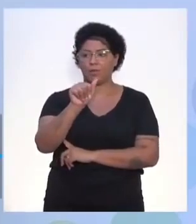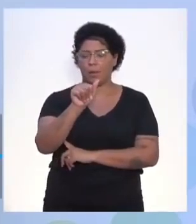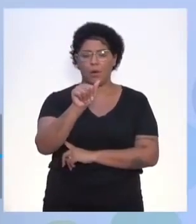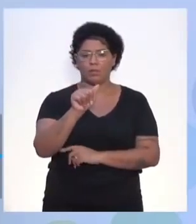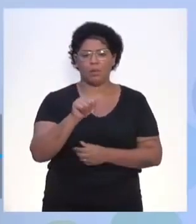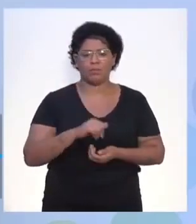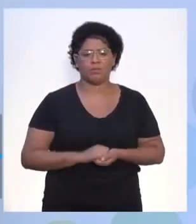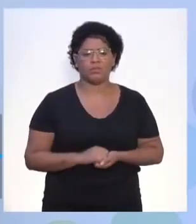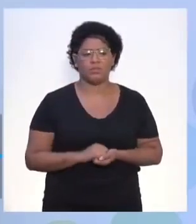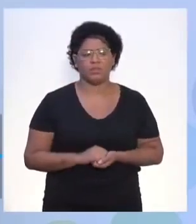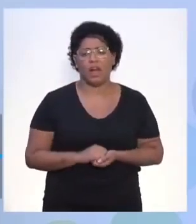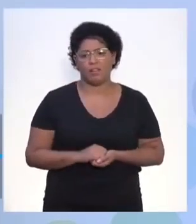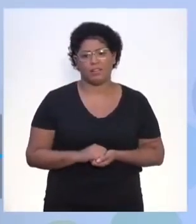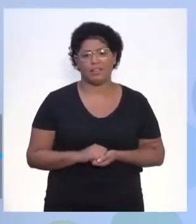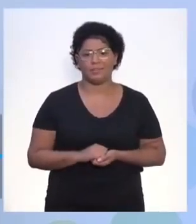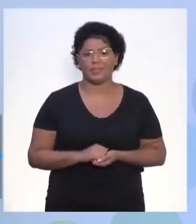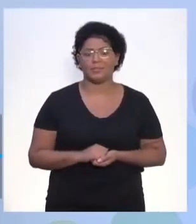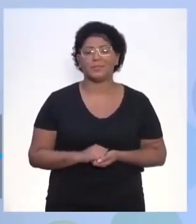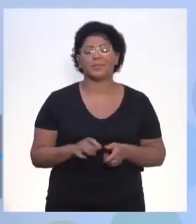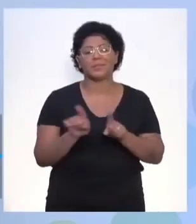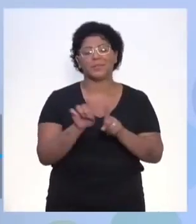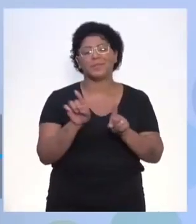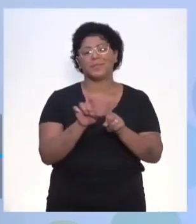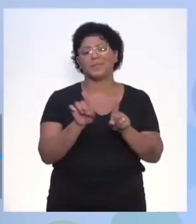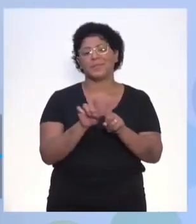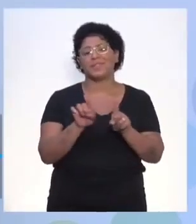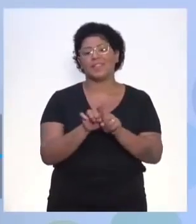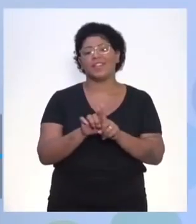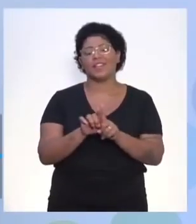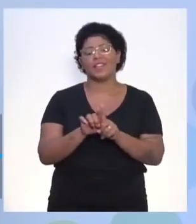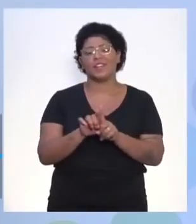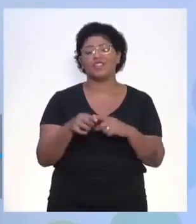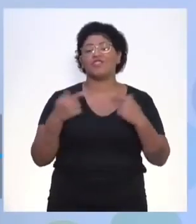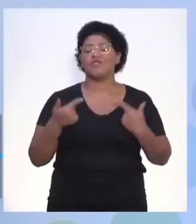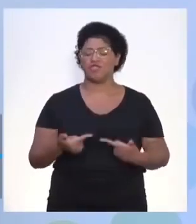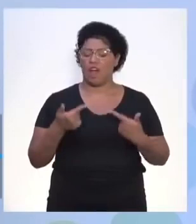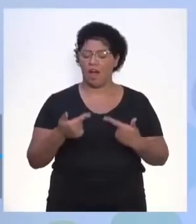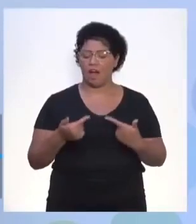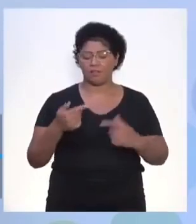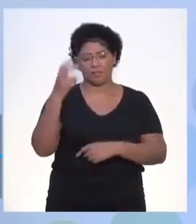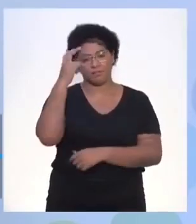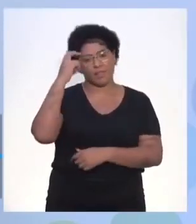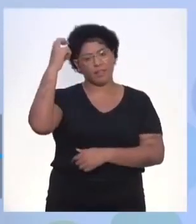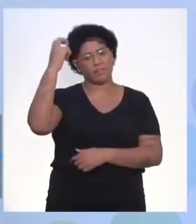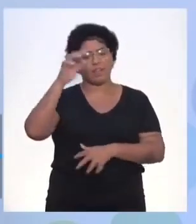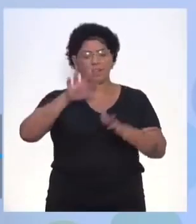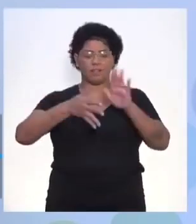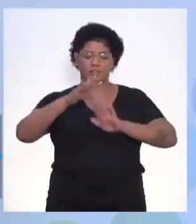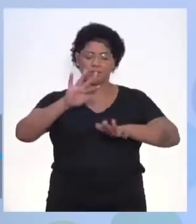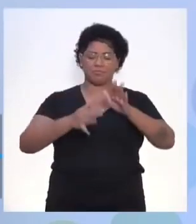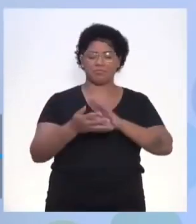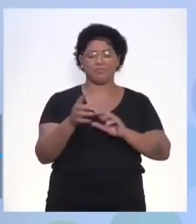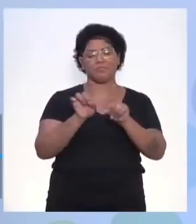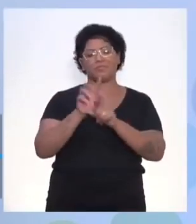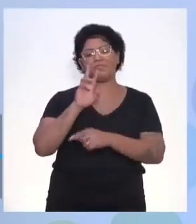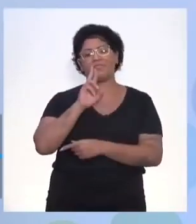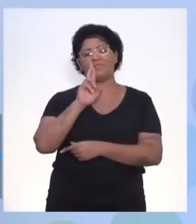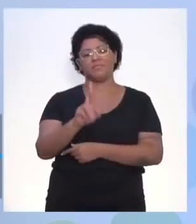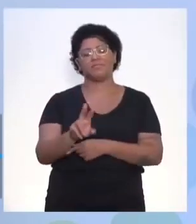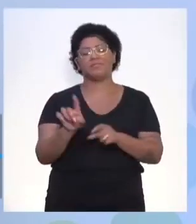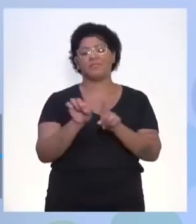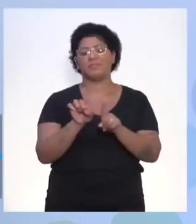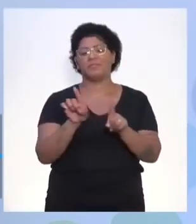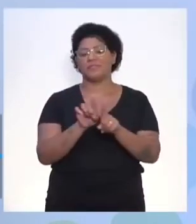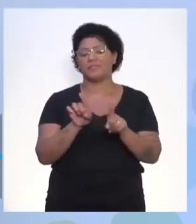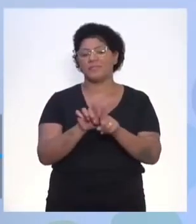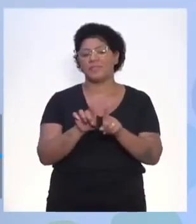simpática e elegante. Legal. A Carla, chata, inteligente, às vezes. A Elô,